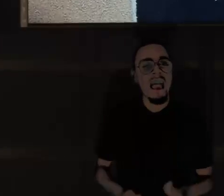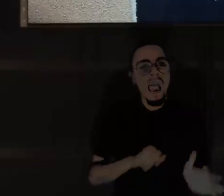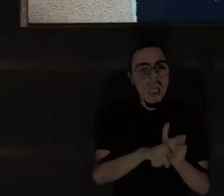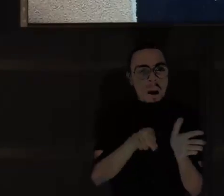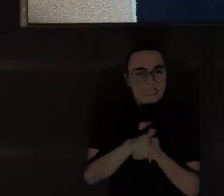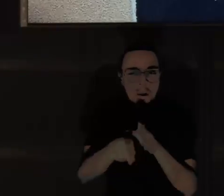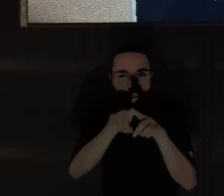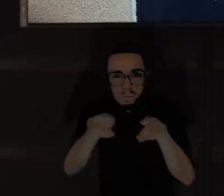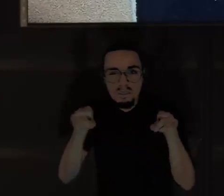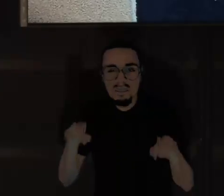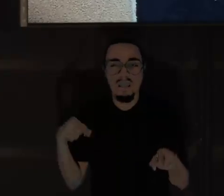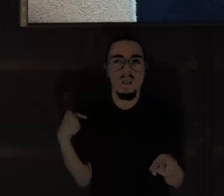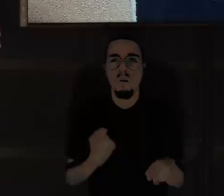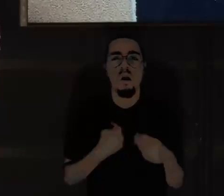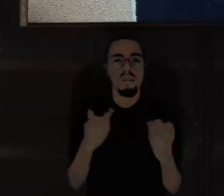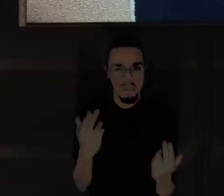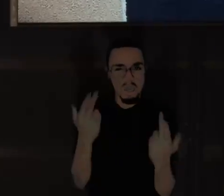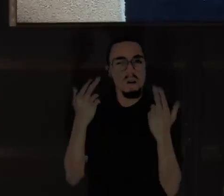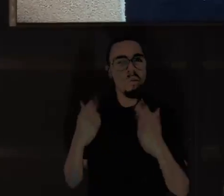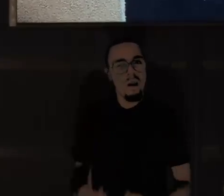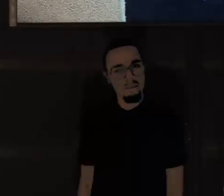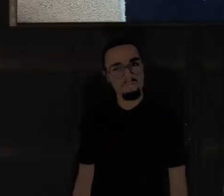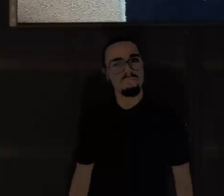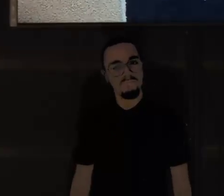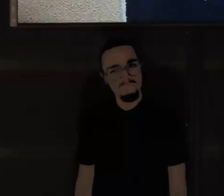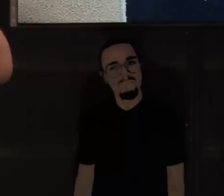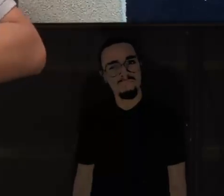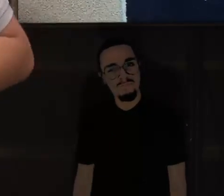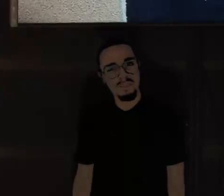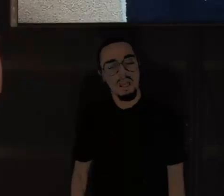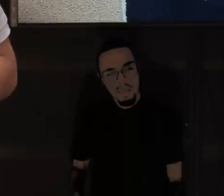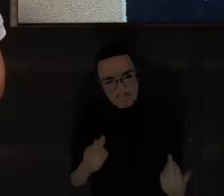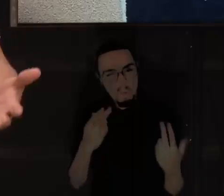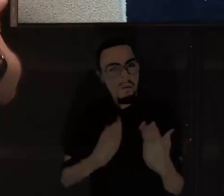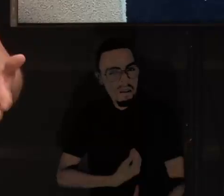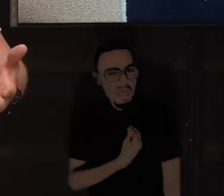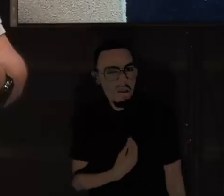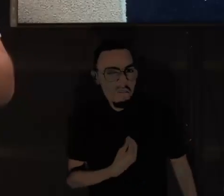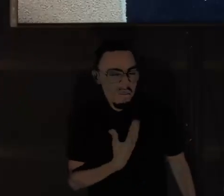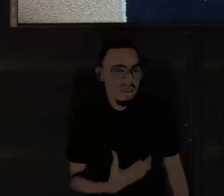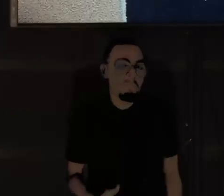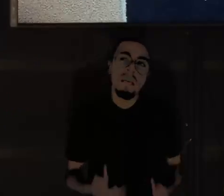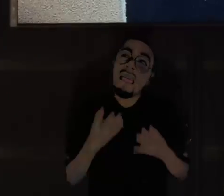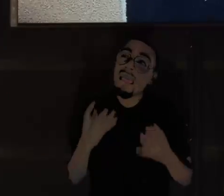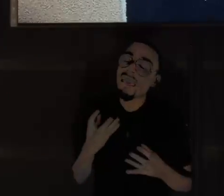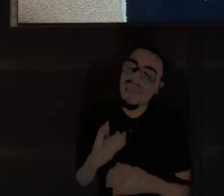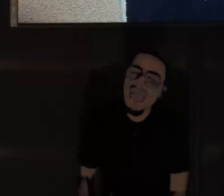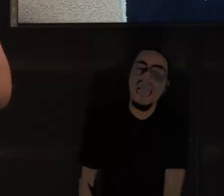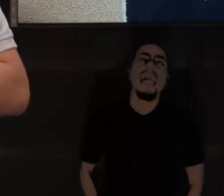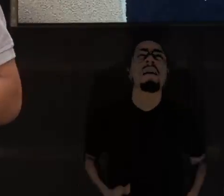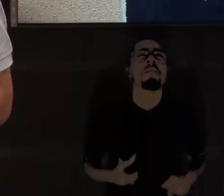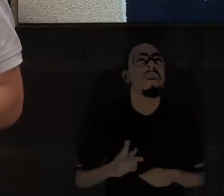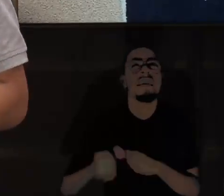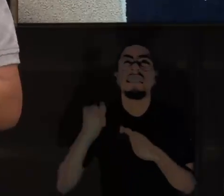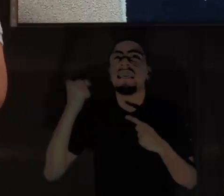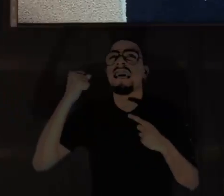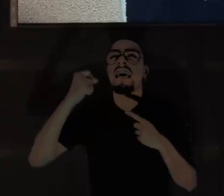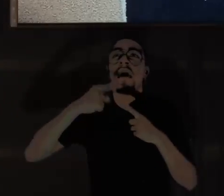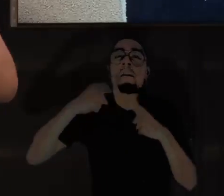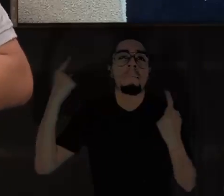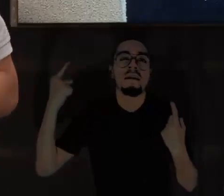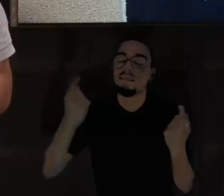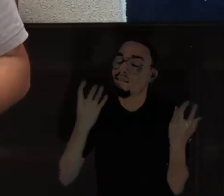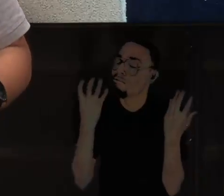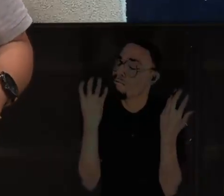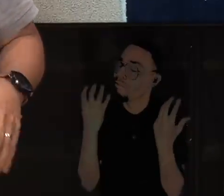quantos de nós se acostumamos com uma rotina semelhante à de Gideão? Queremos vencer, mas estamos cheios de síndromes, cheios